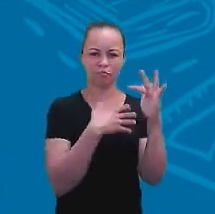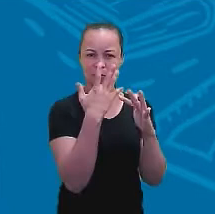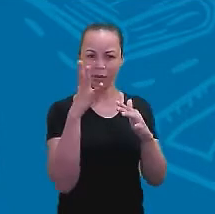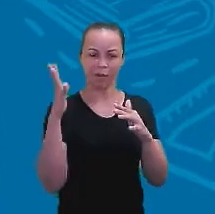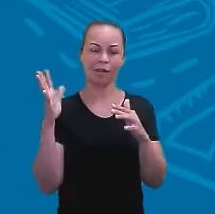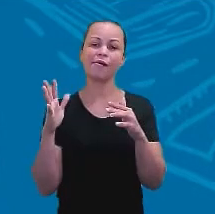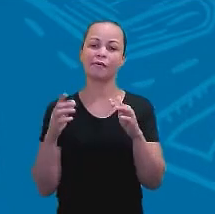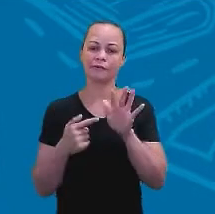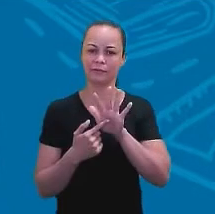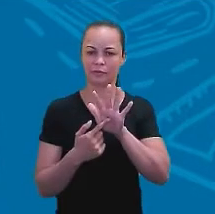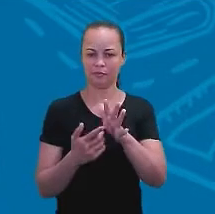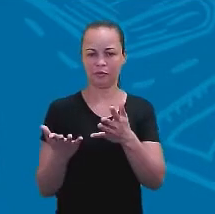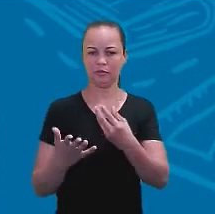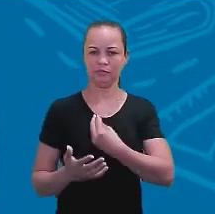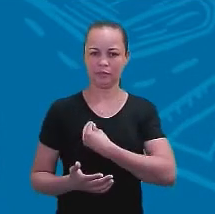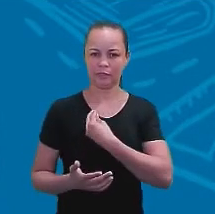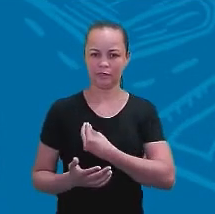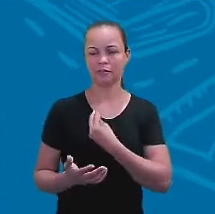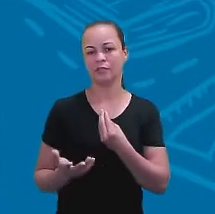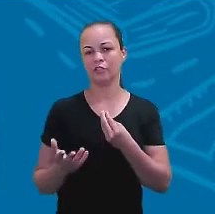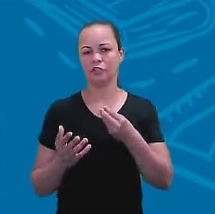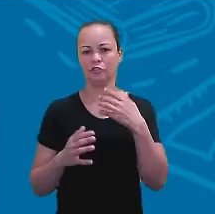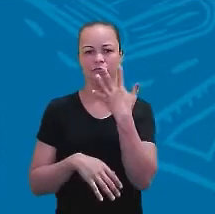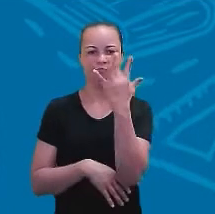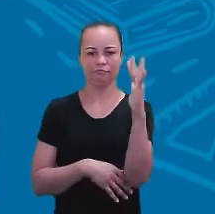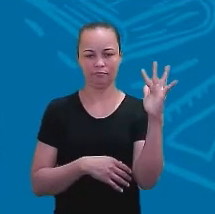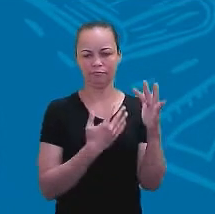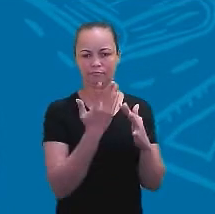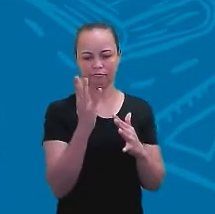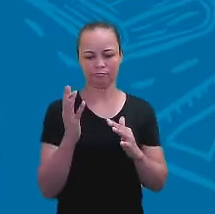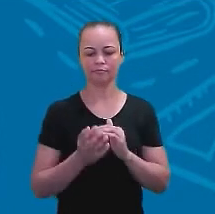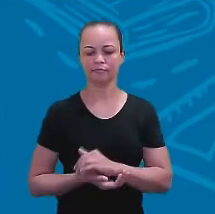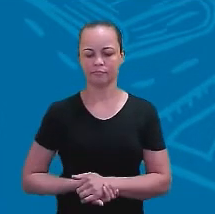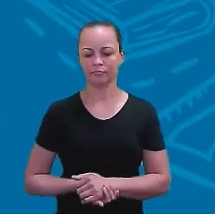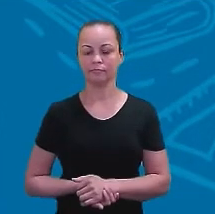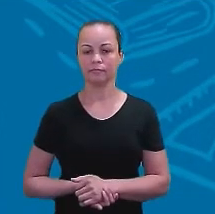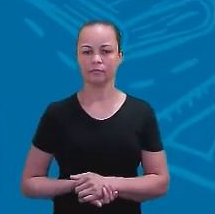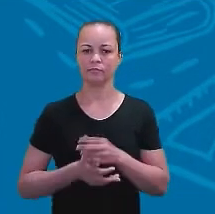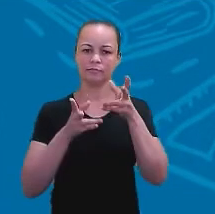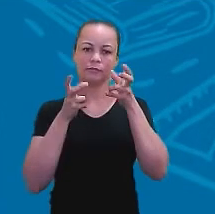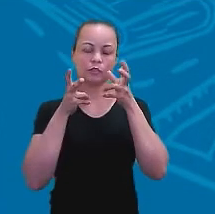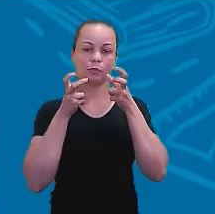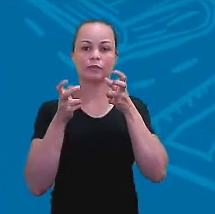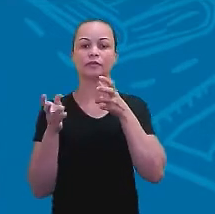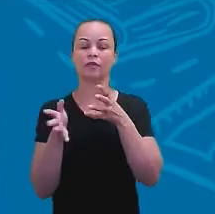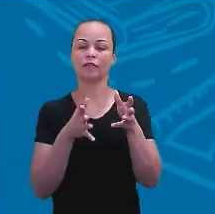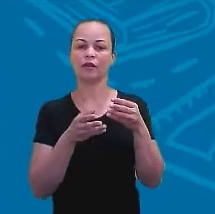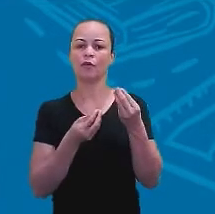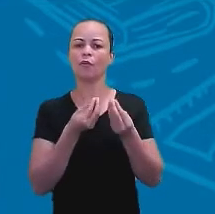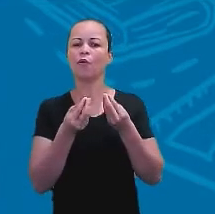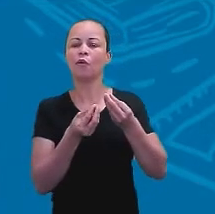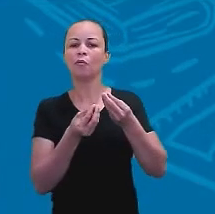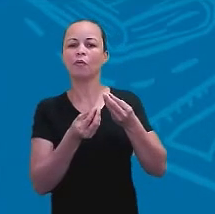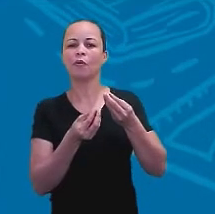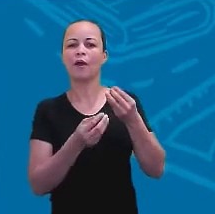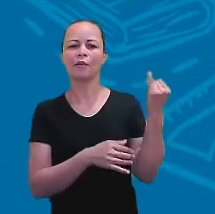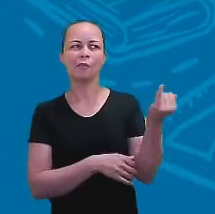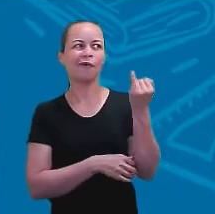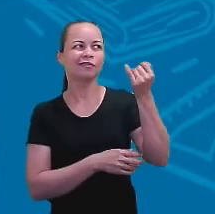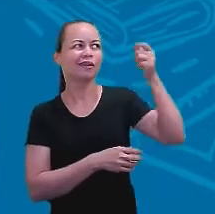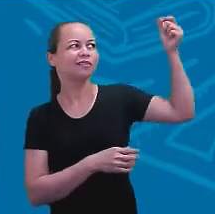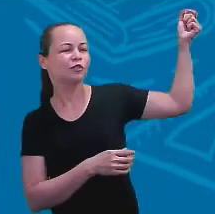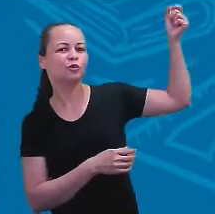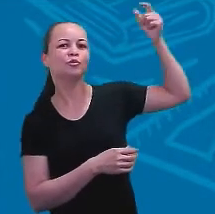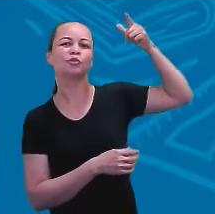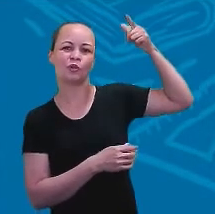que existem, né, na nossa natureza, tá ok? Então a gente observa aí como esse sol, como essa